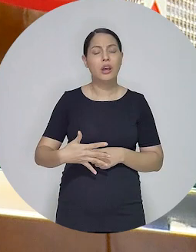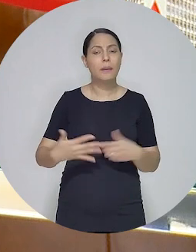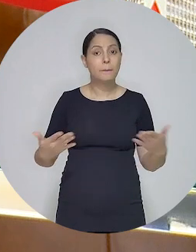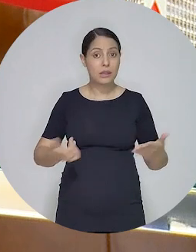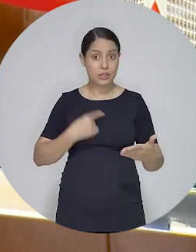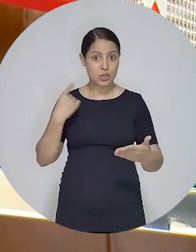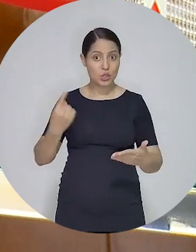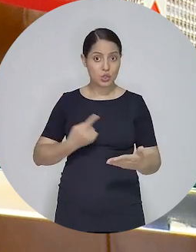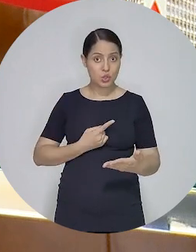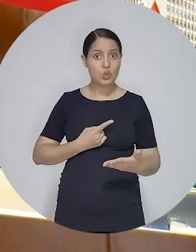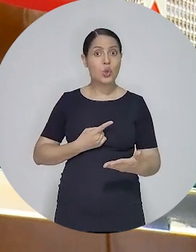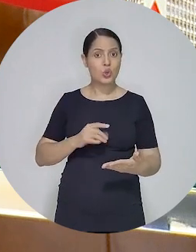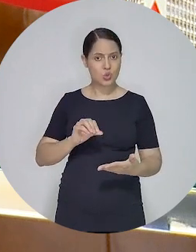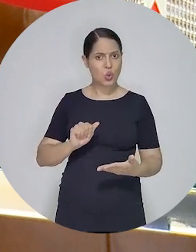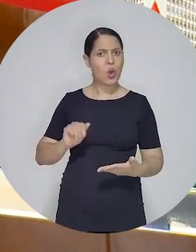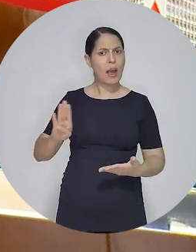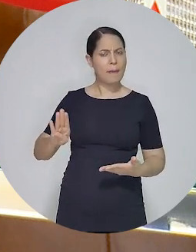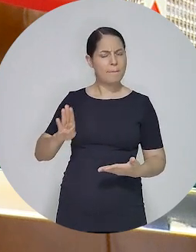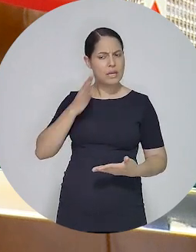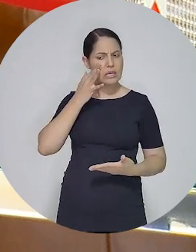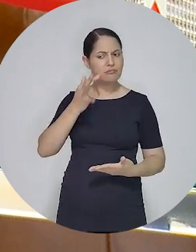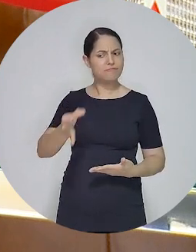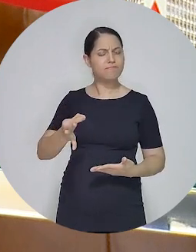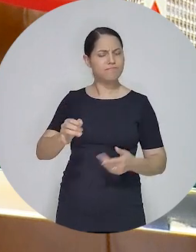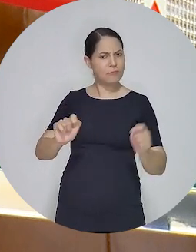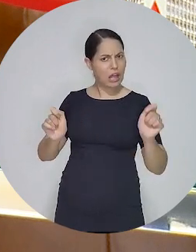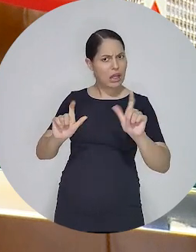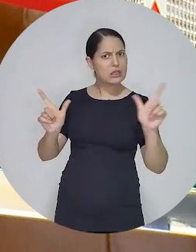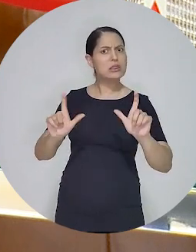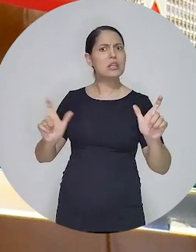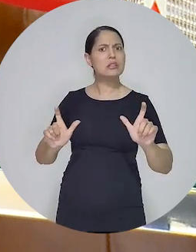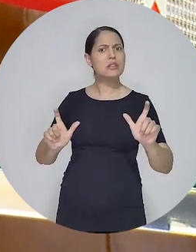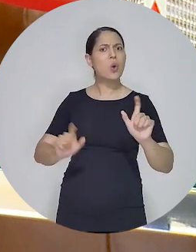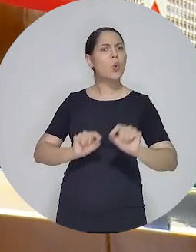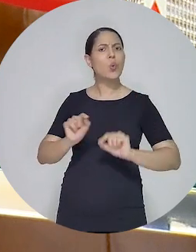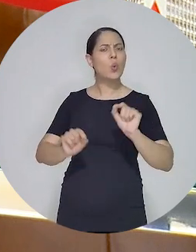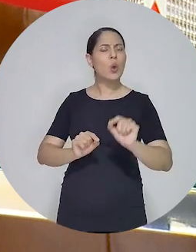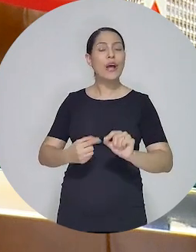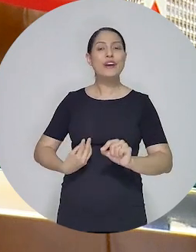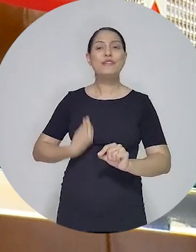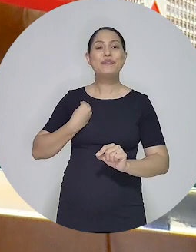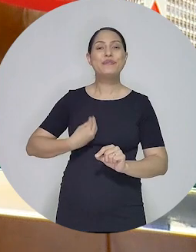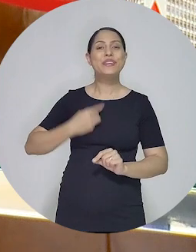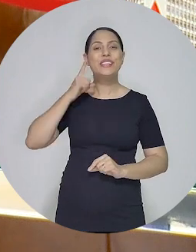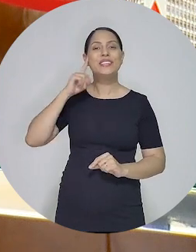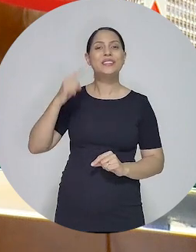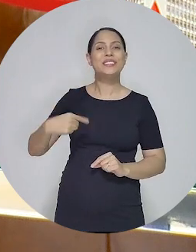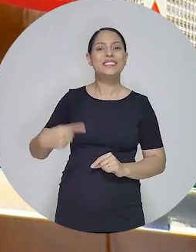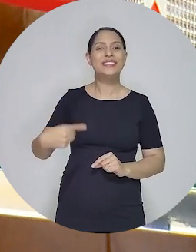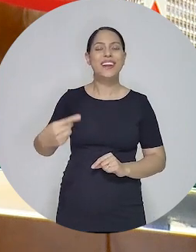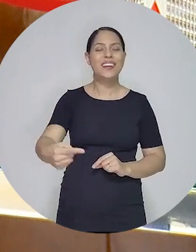esse olhar muito atento da entidade, da nossa OAB, à